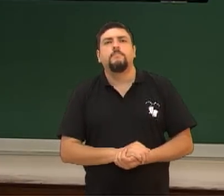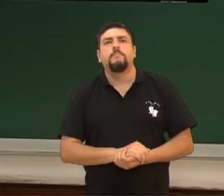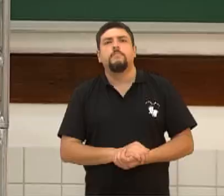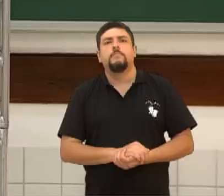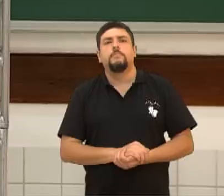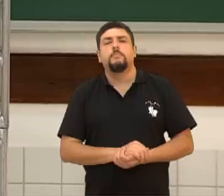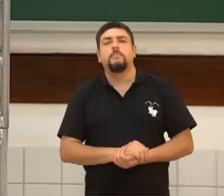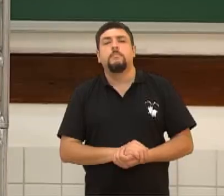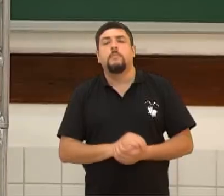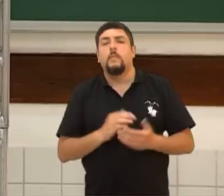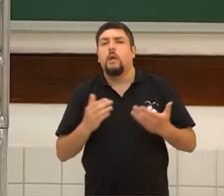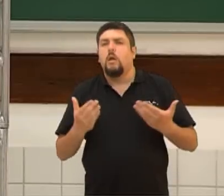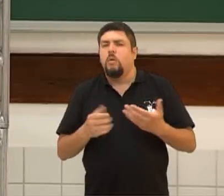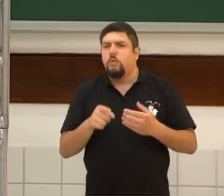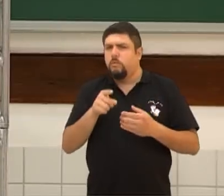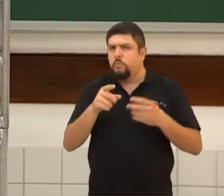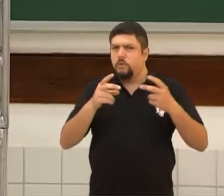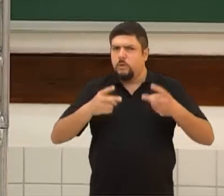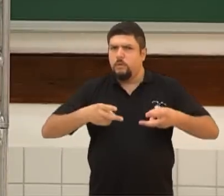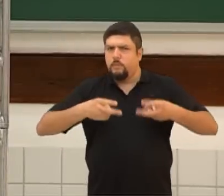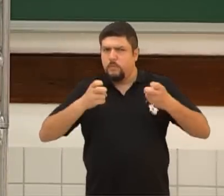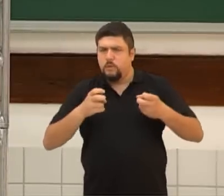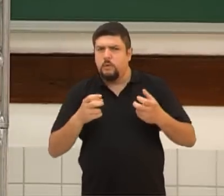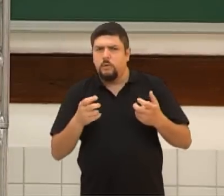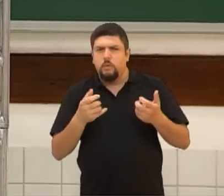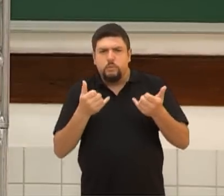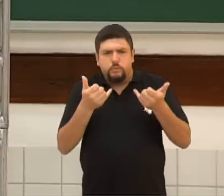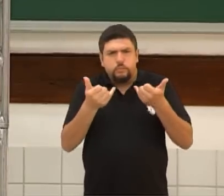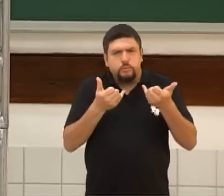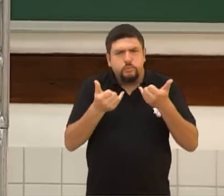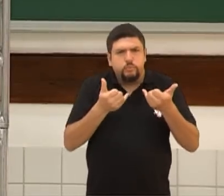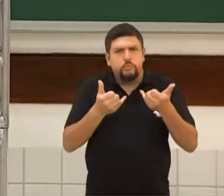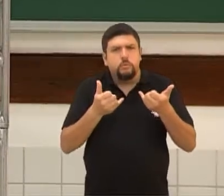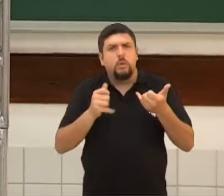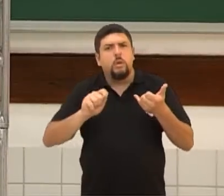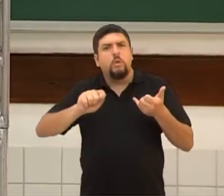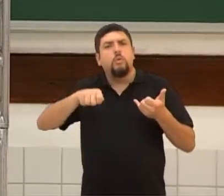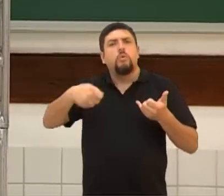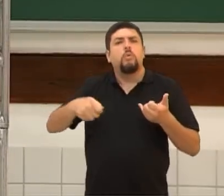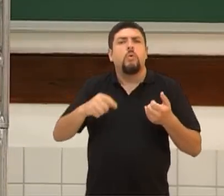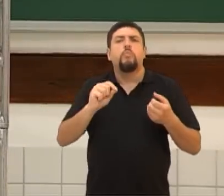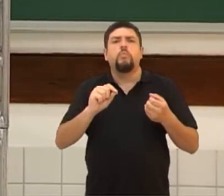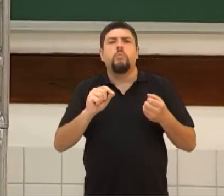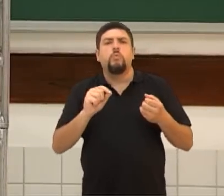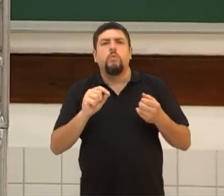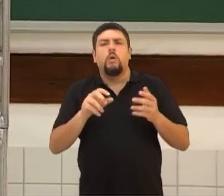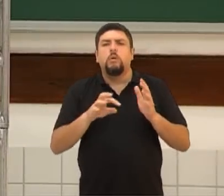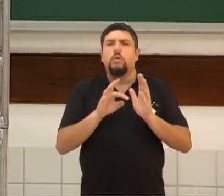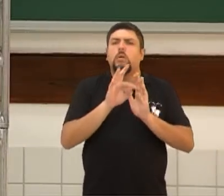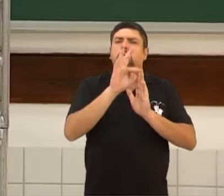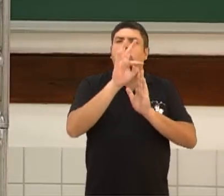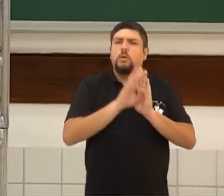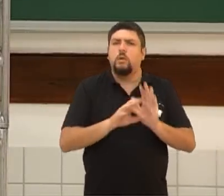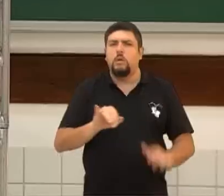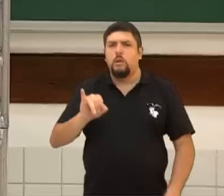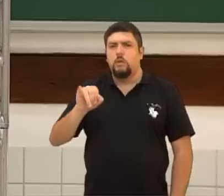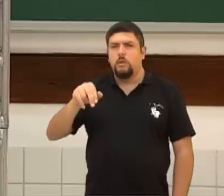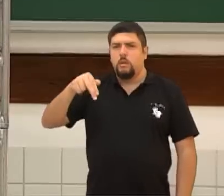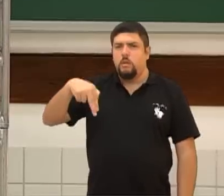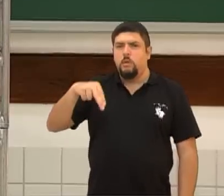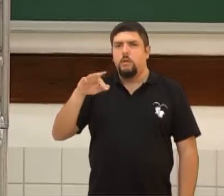Agora eu quero que você perceba aqui comigo algumas informações a respeito do gênero textual infográfico.